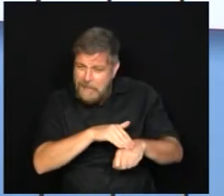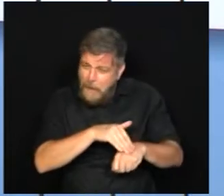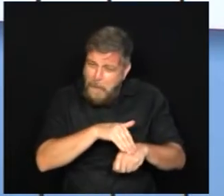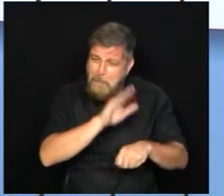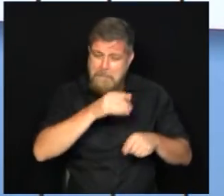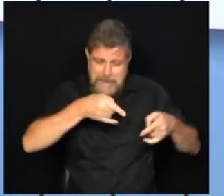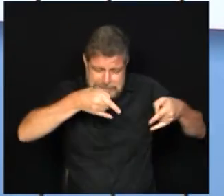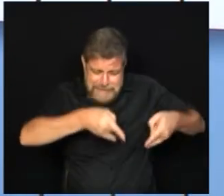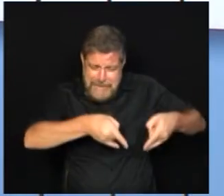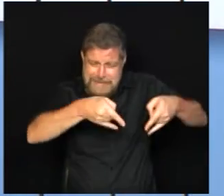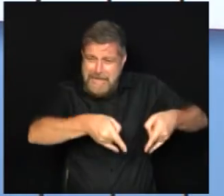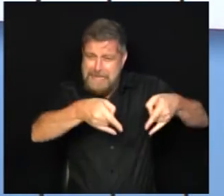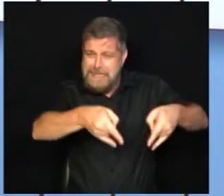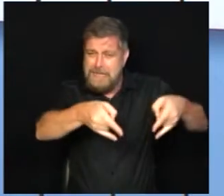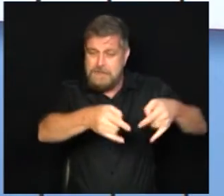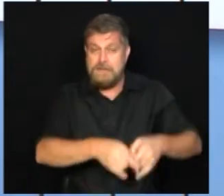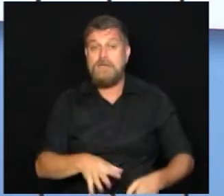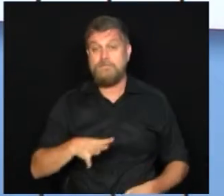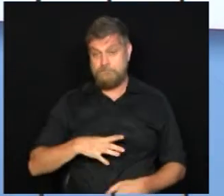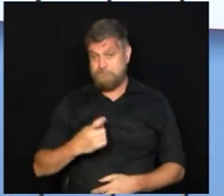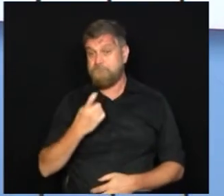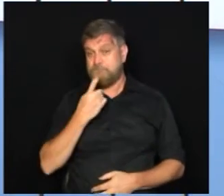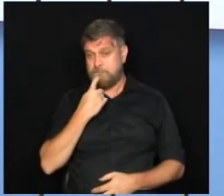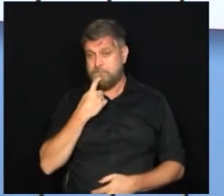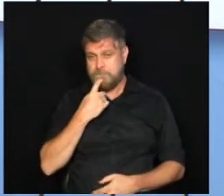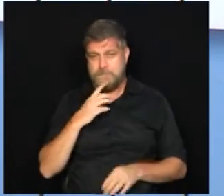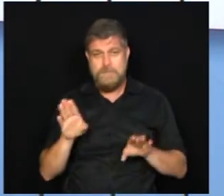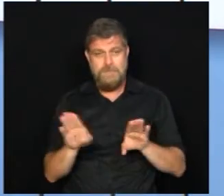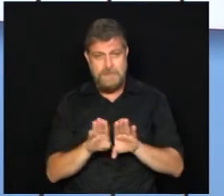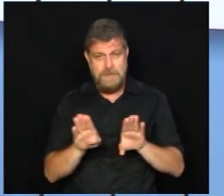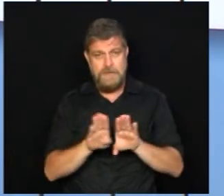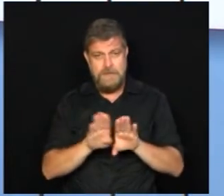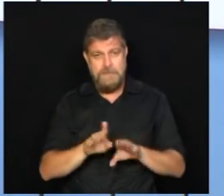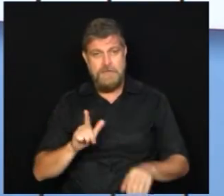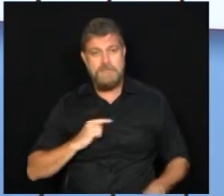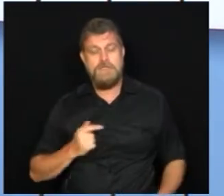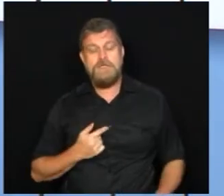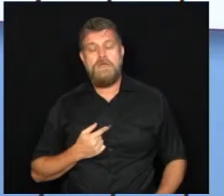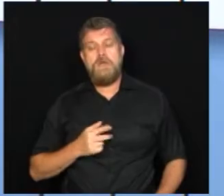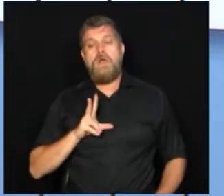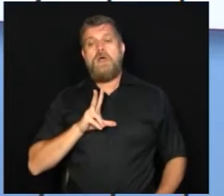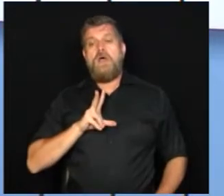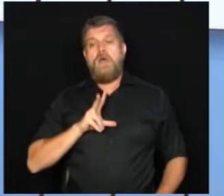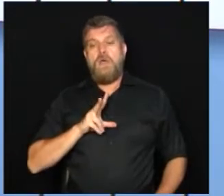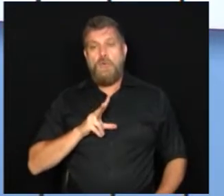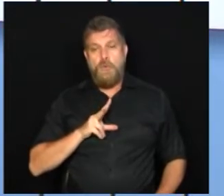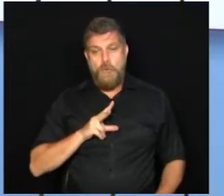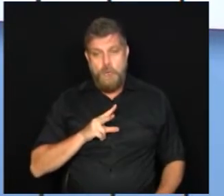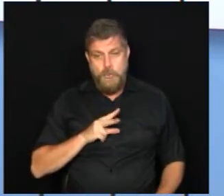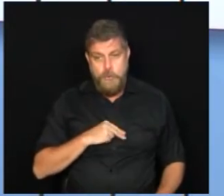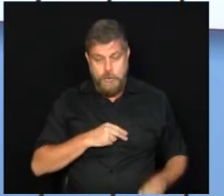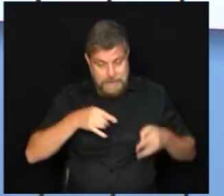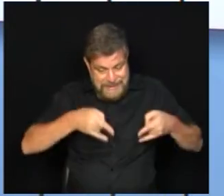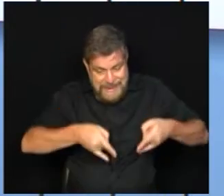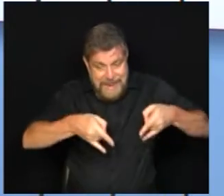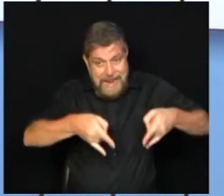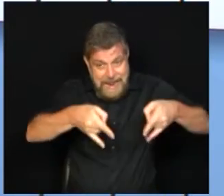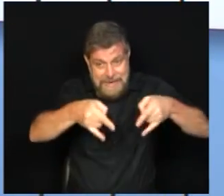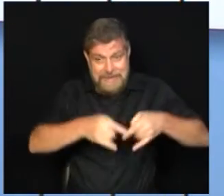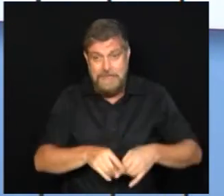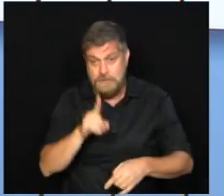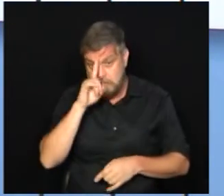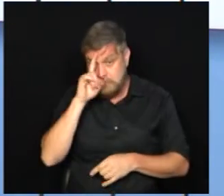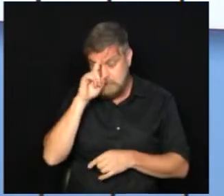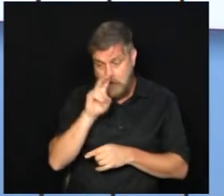desses leitos inclusive Campinas para que a gente tem aí um fôlego nessa questão da oferta de leitos de